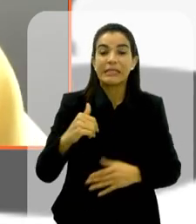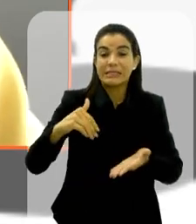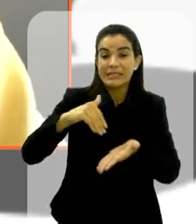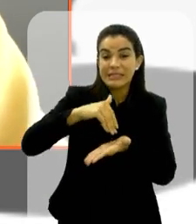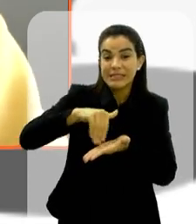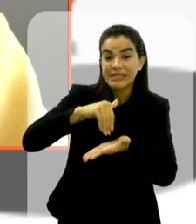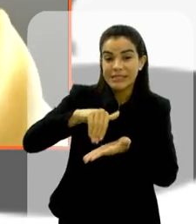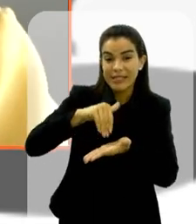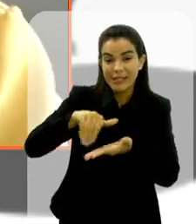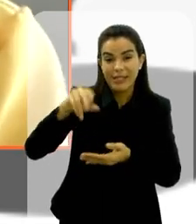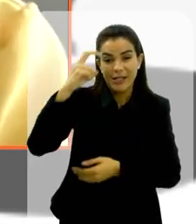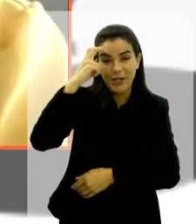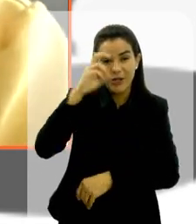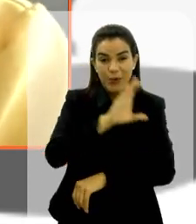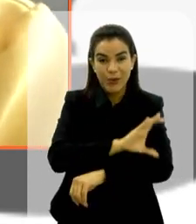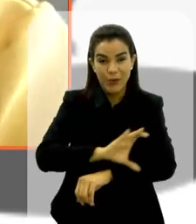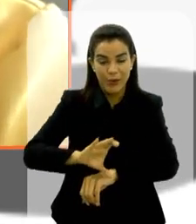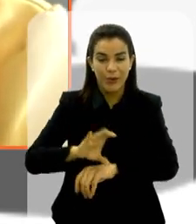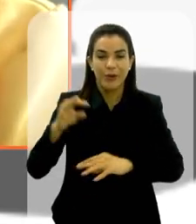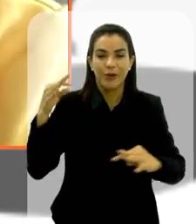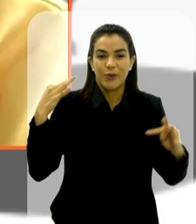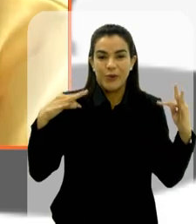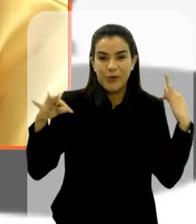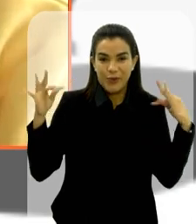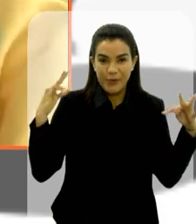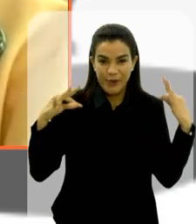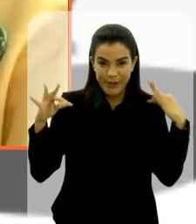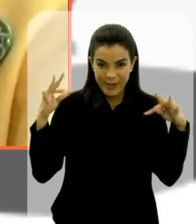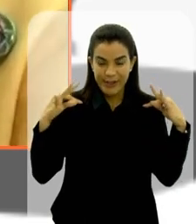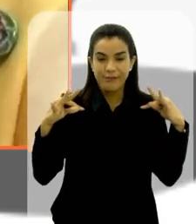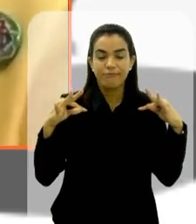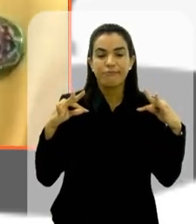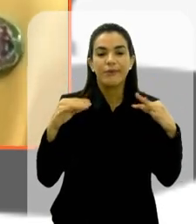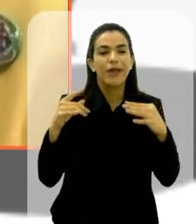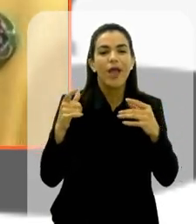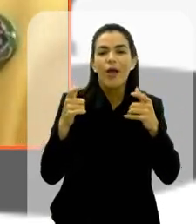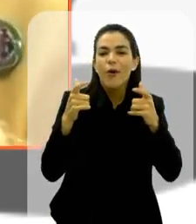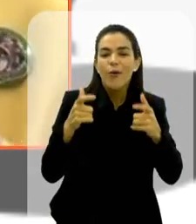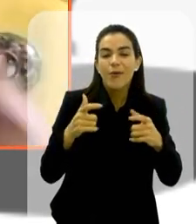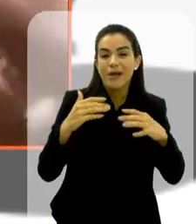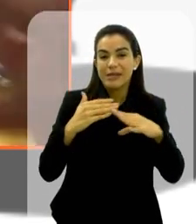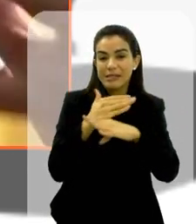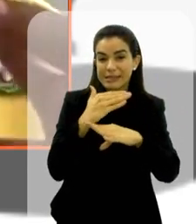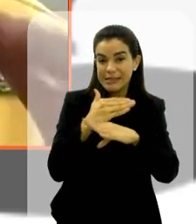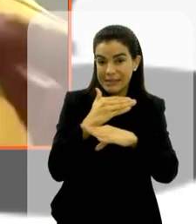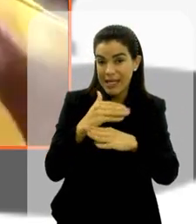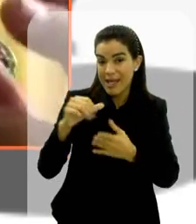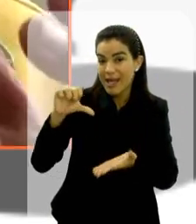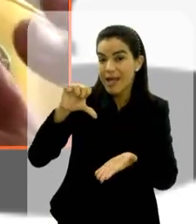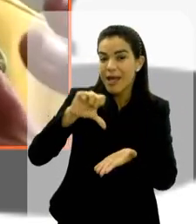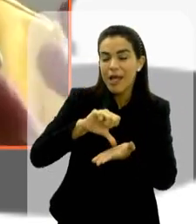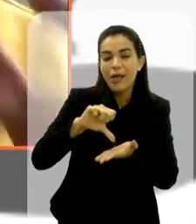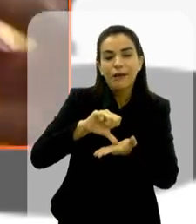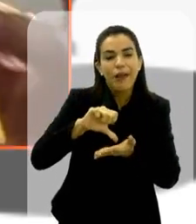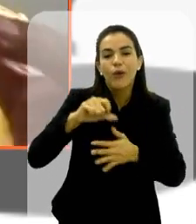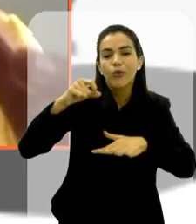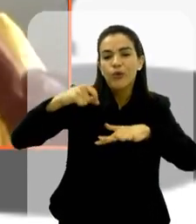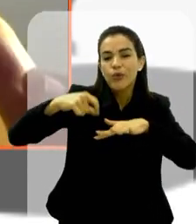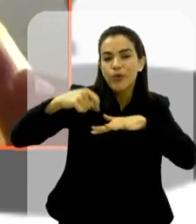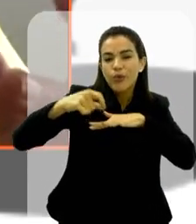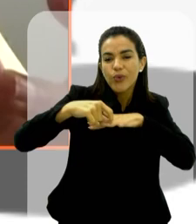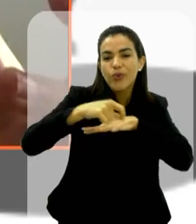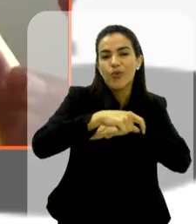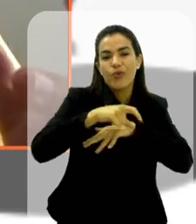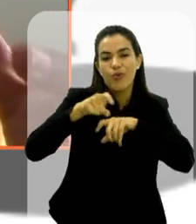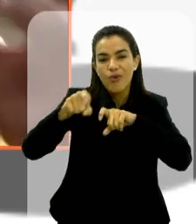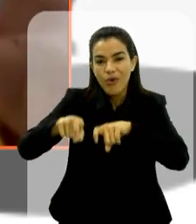de Cultura e Turismo, aqui em Venda Nova do Imigrante. É uma cidade capital do agronegócio,